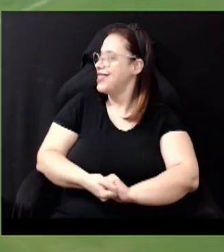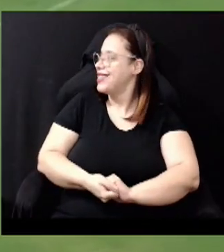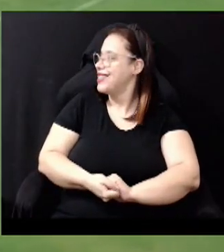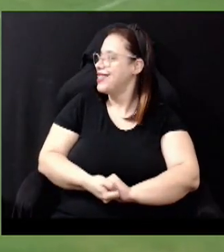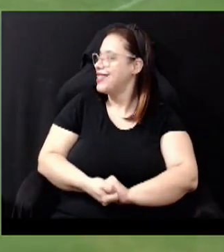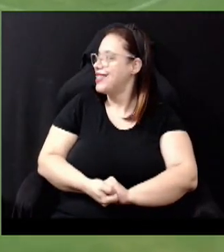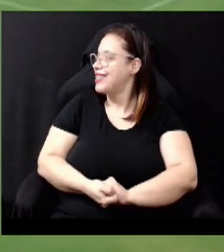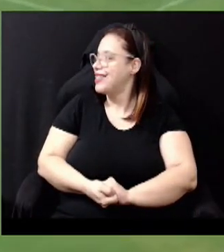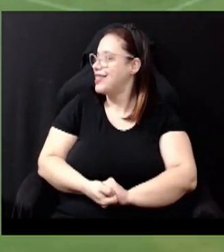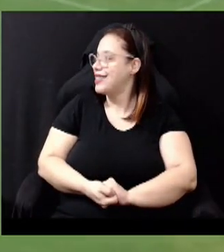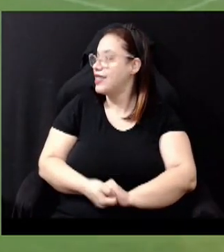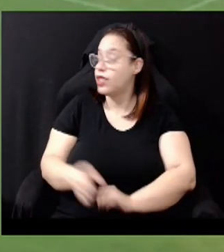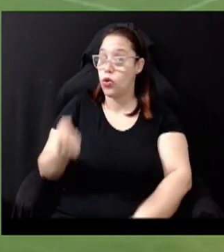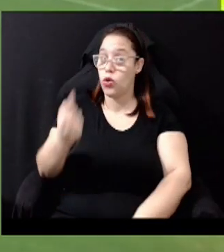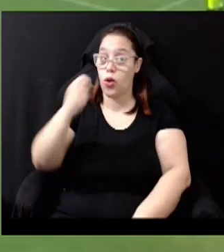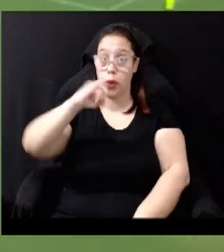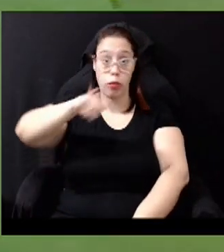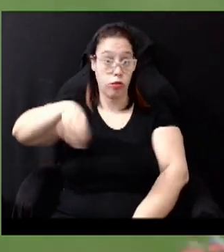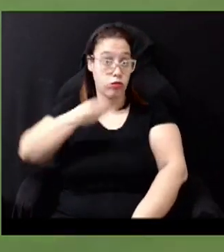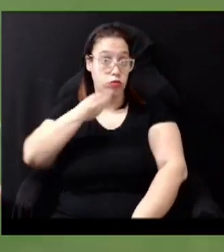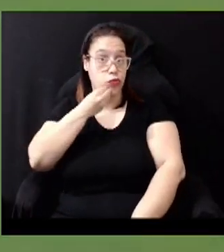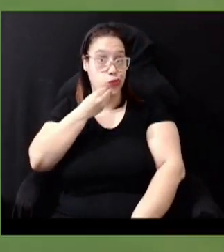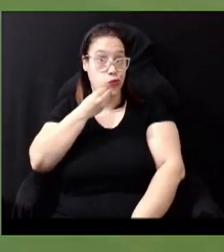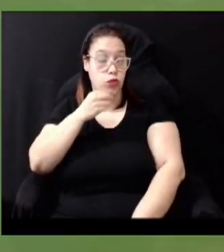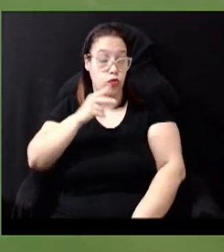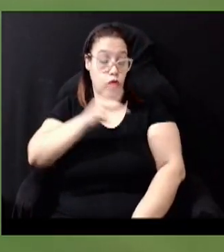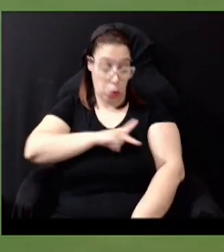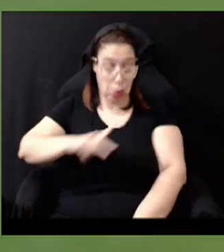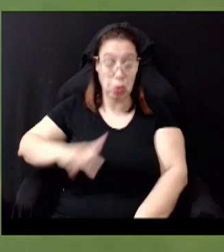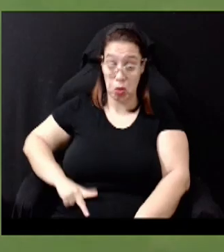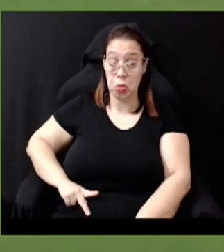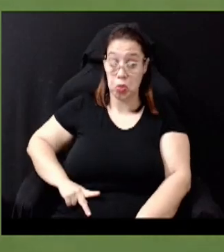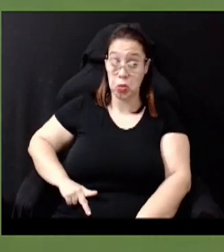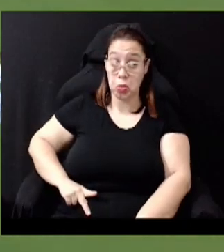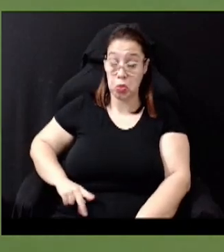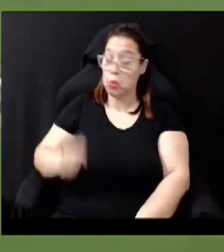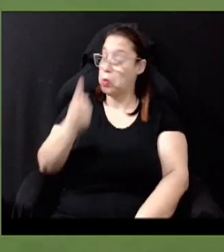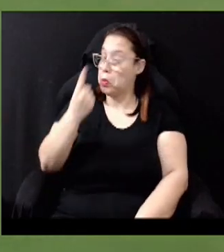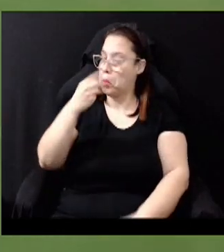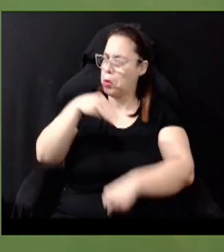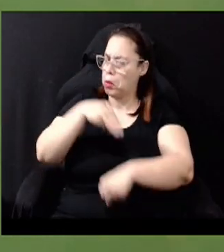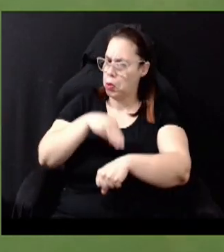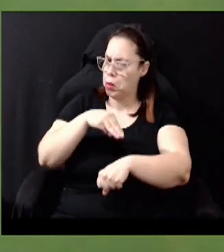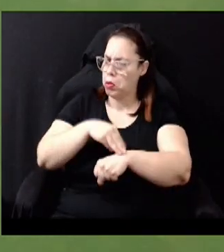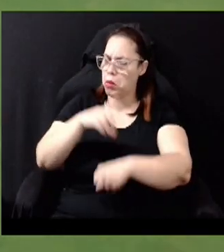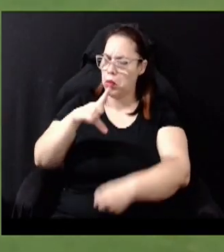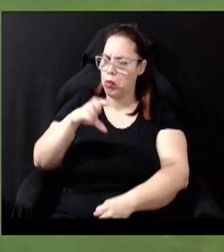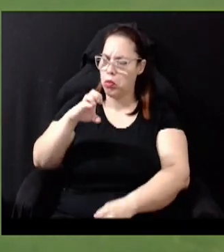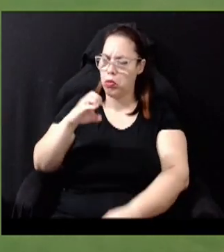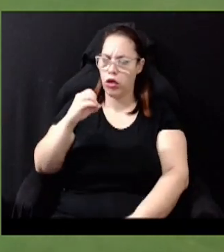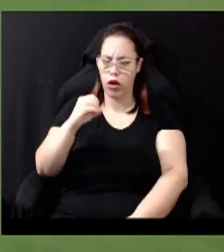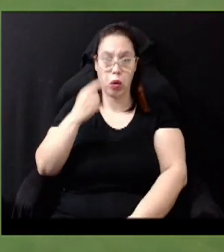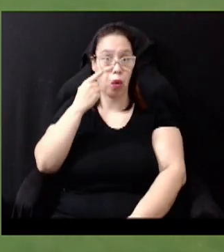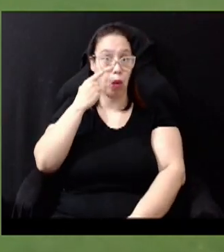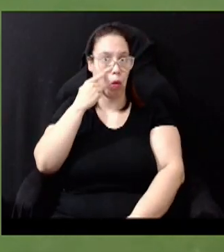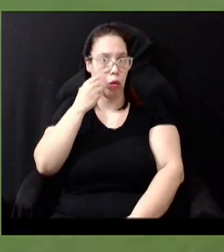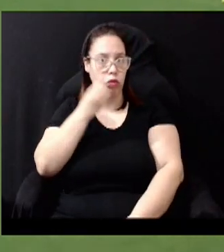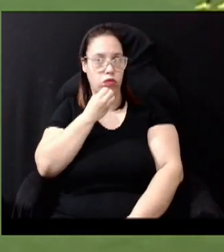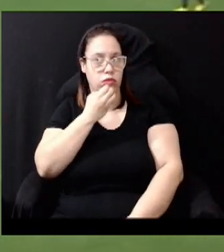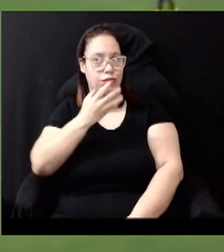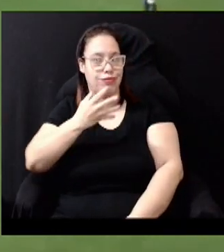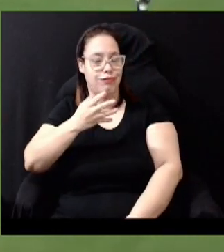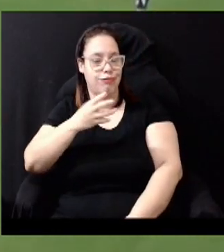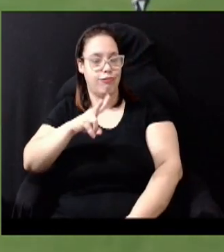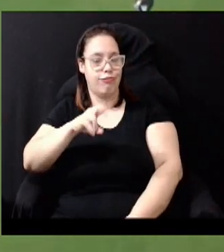A primeira oportunidade foi da Ponte. E logo no primeiro minuto, Léo Oliveira viu muito bem Vitor Andrade,